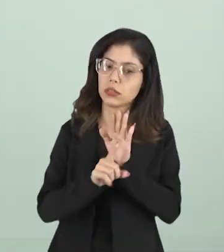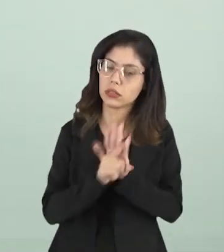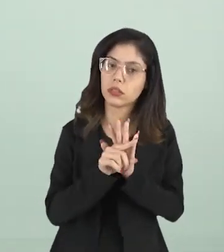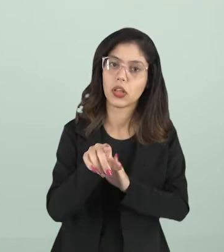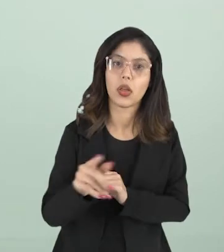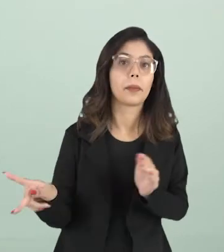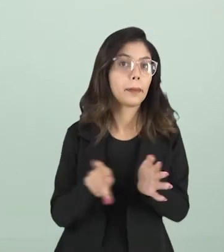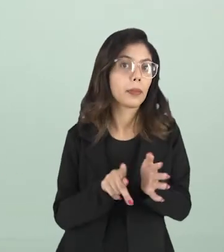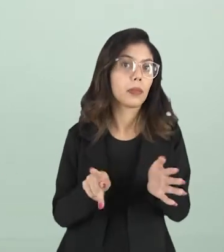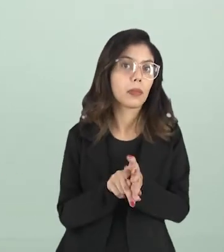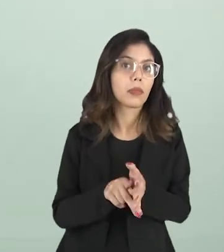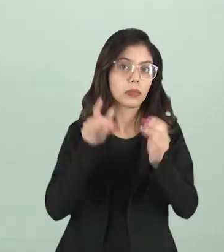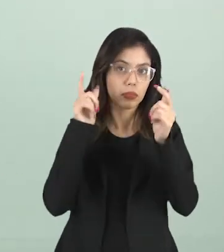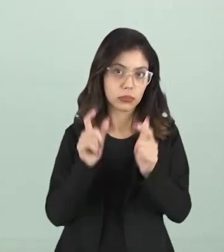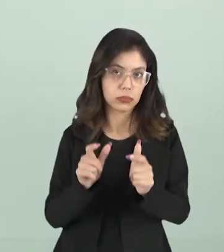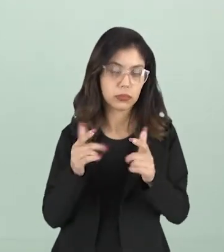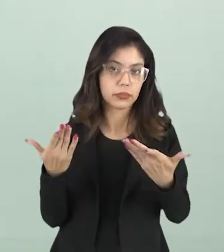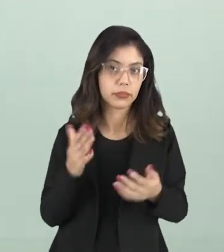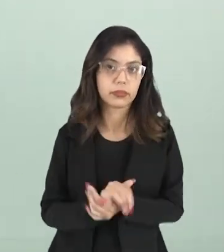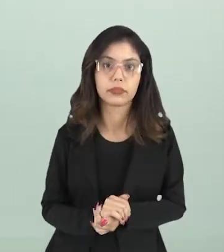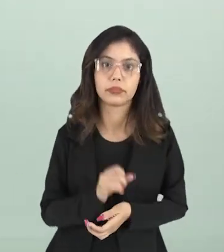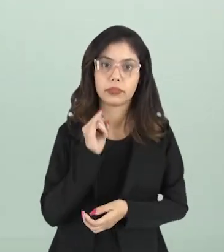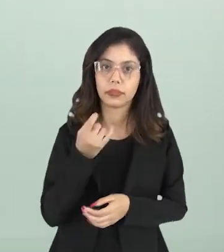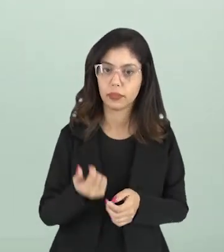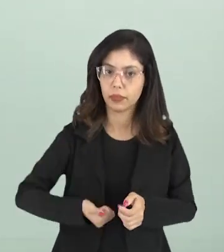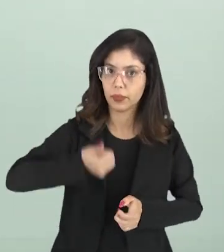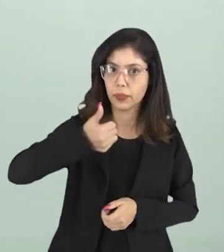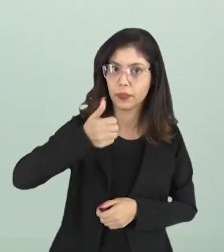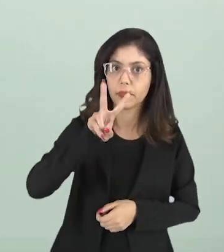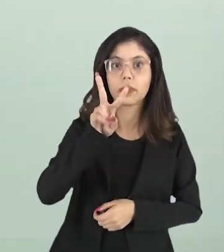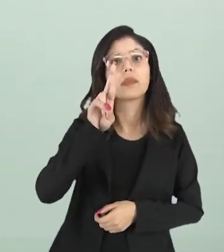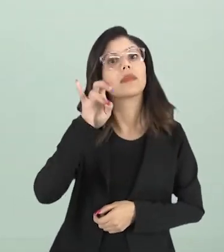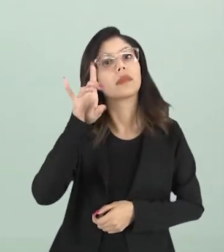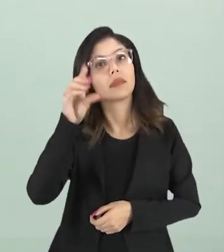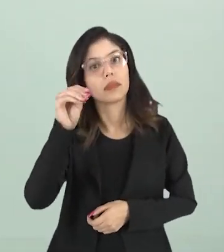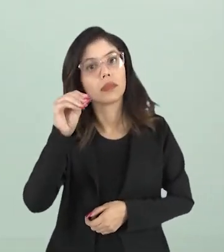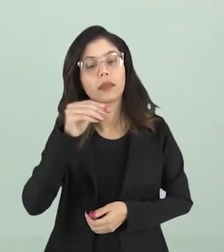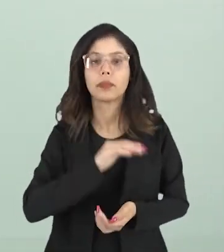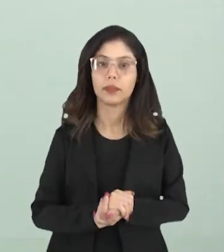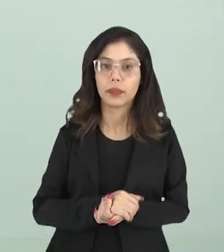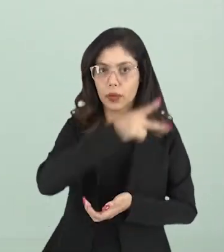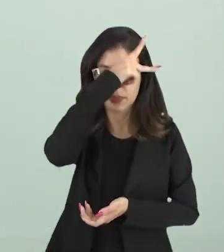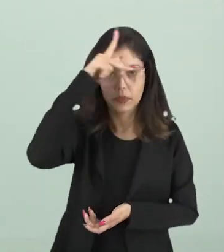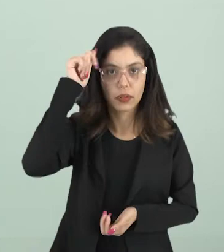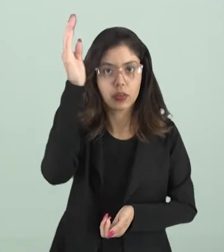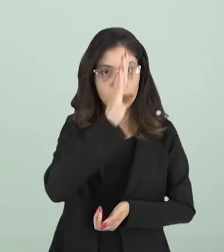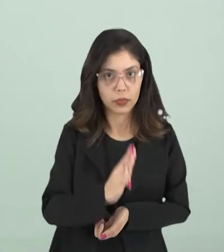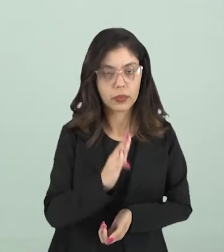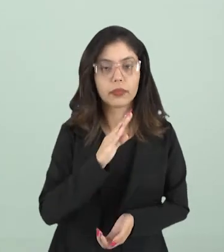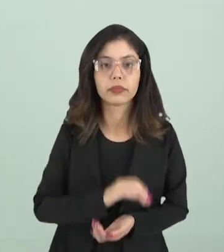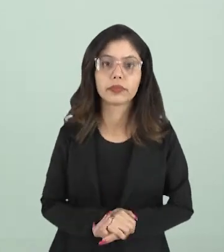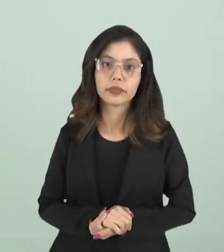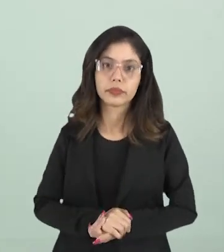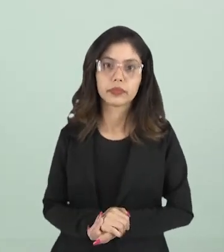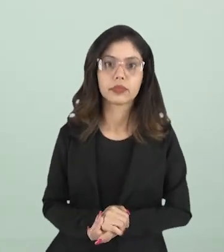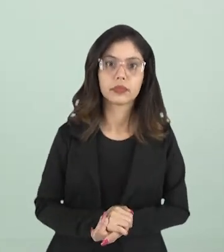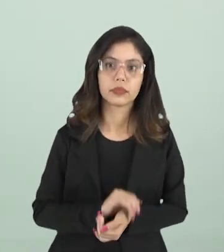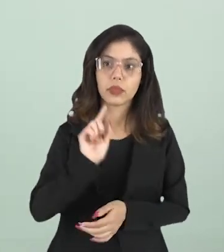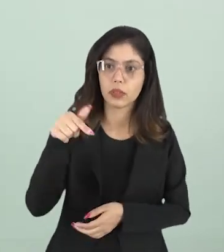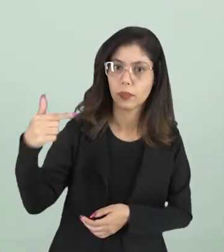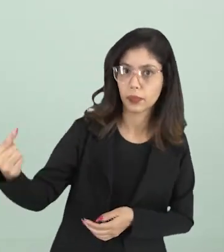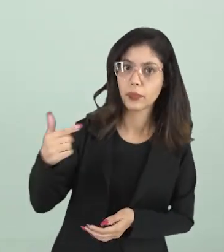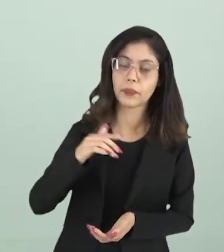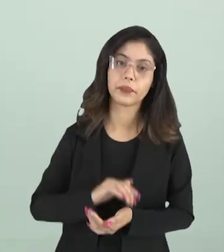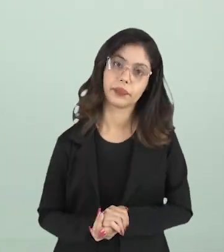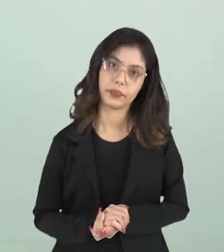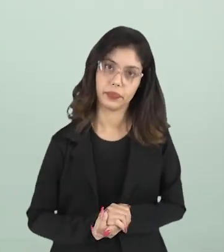em um determinado momento. Primeiro se elege vereadores e prefeito das cidades brasileiras e,